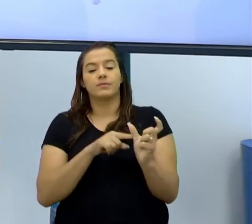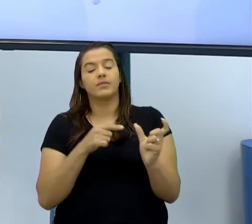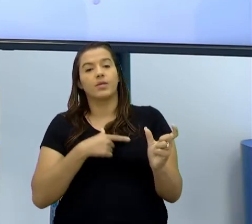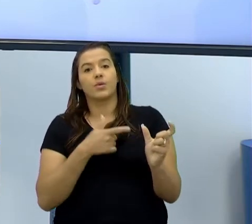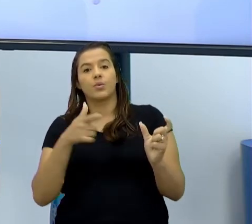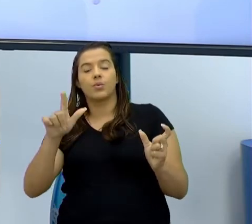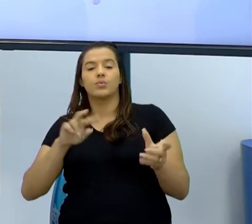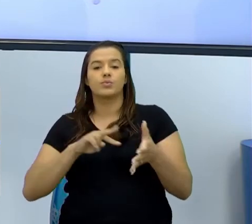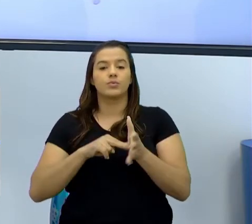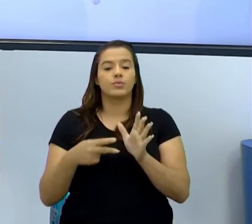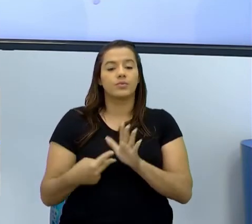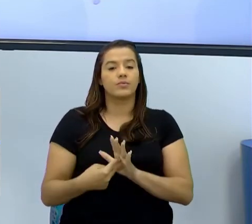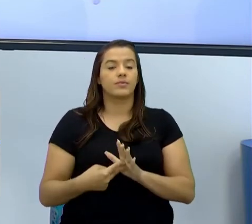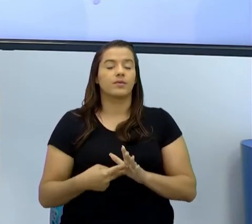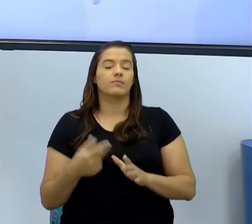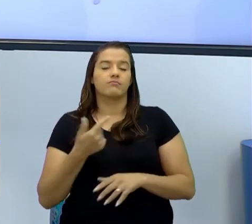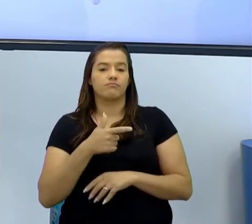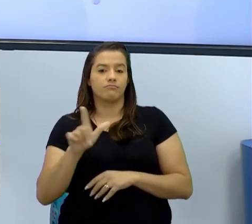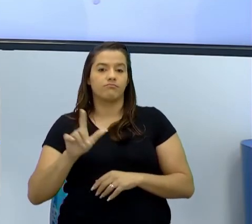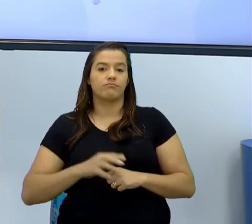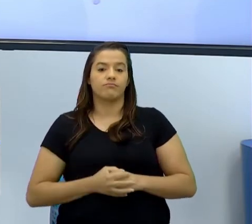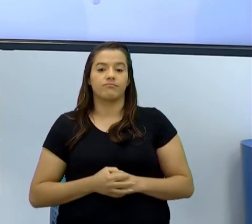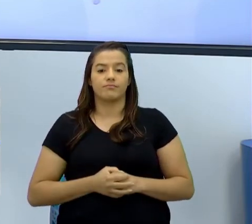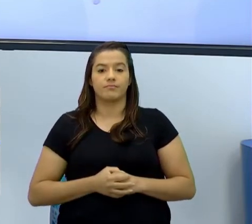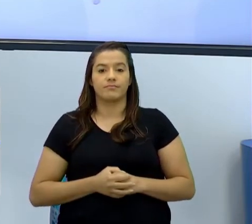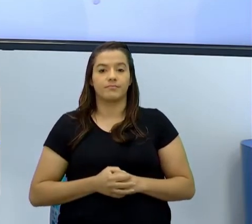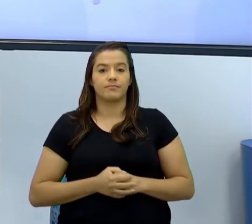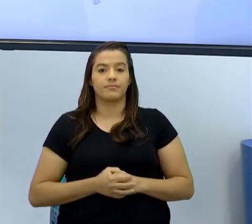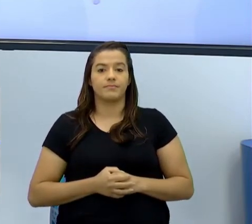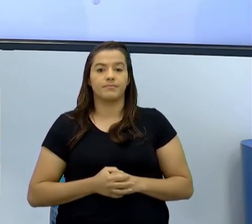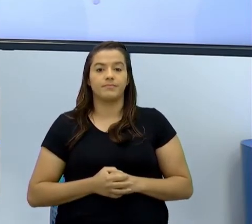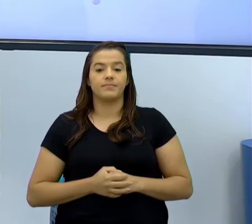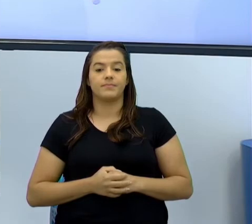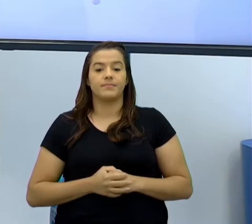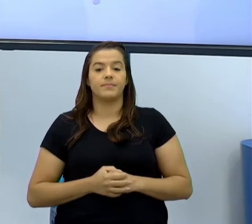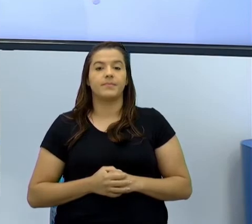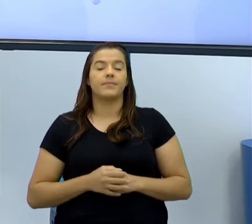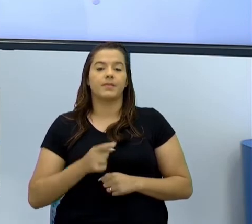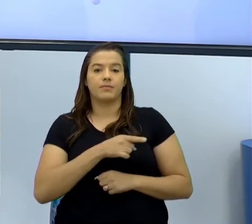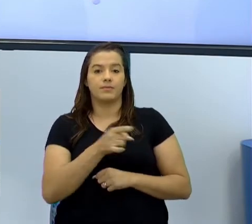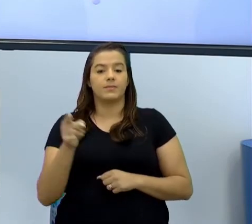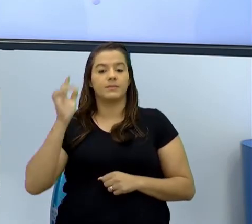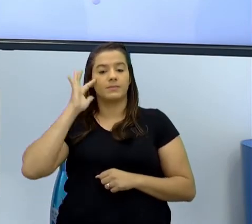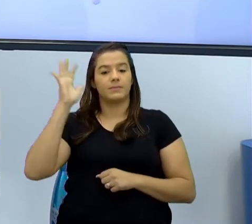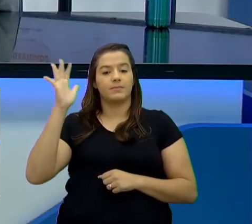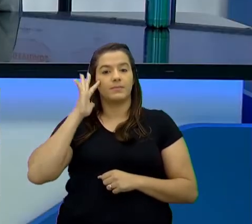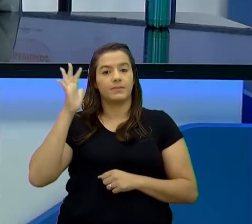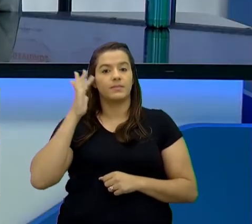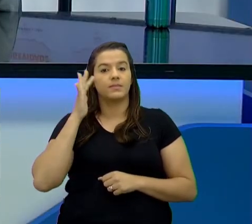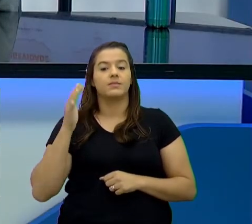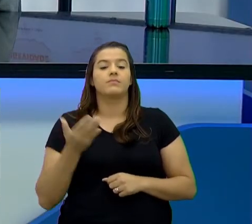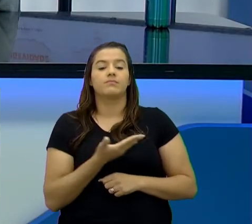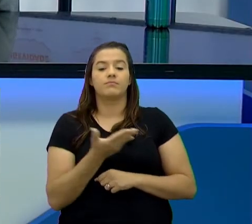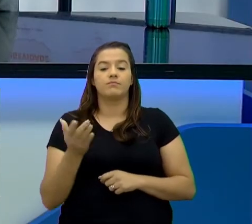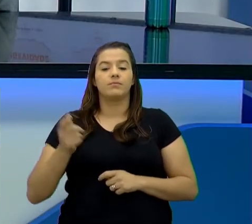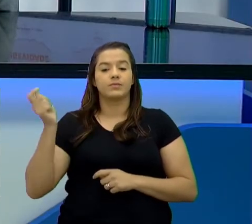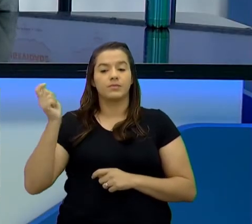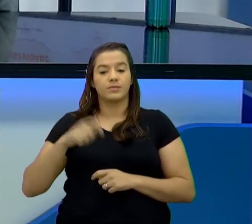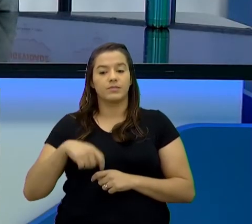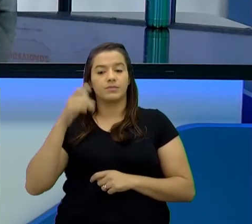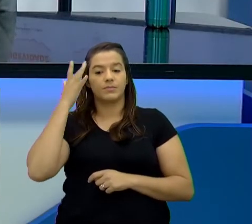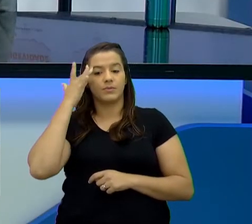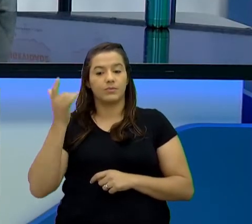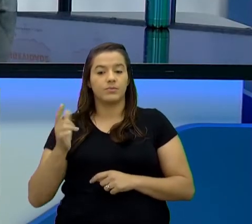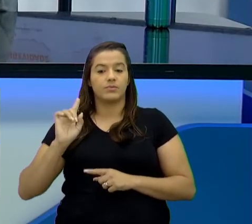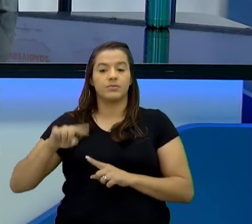outros sentidos a partir desses sujeitos, tá? Então, vão pensando aí, amanhã de novo,